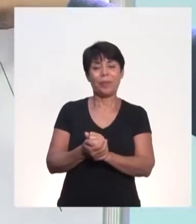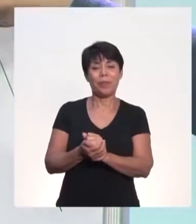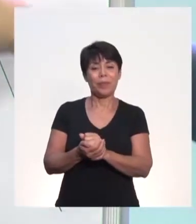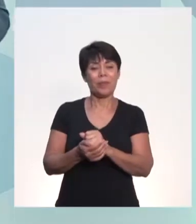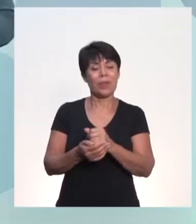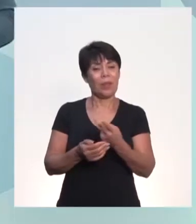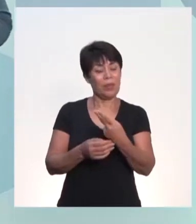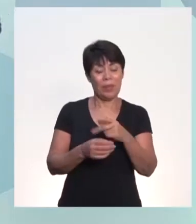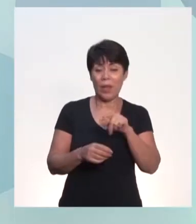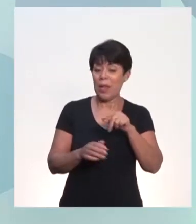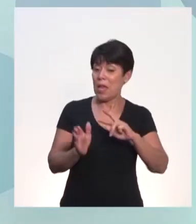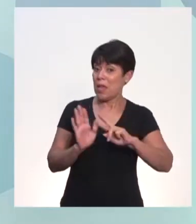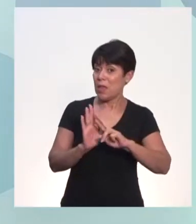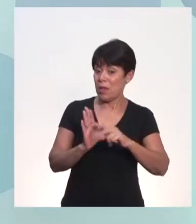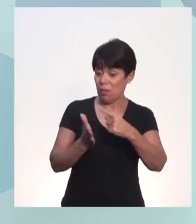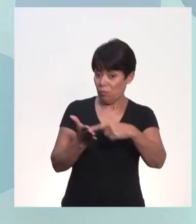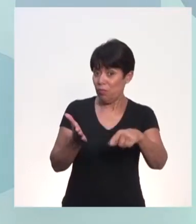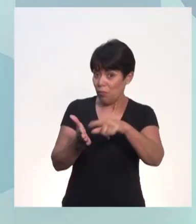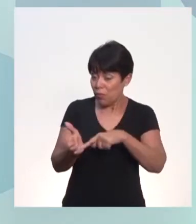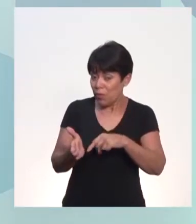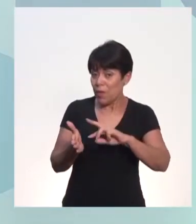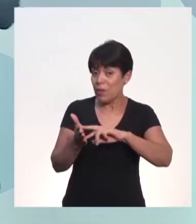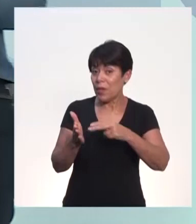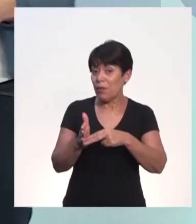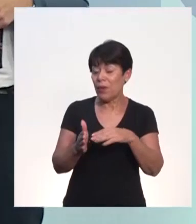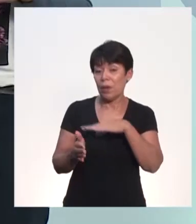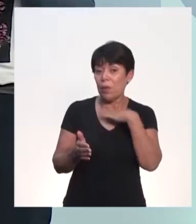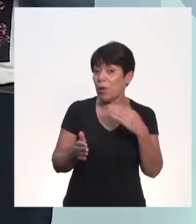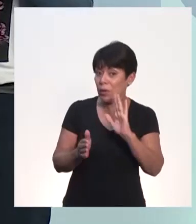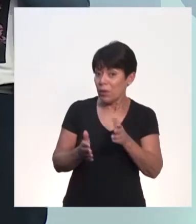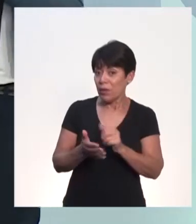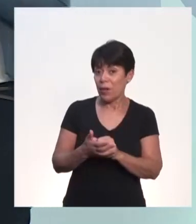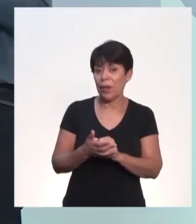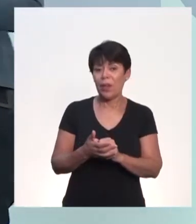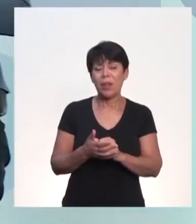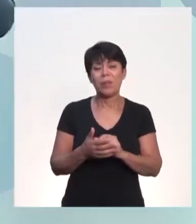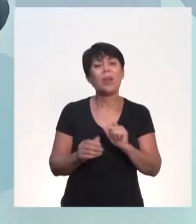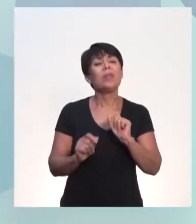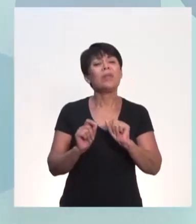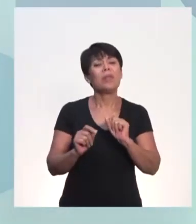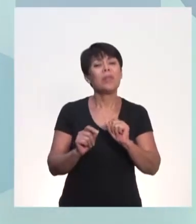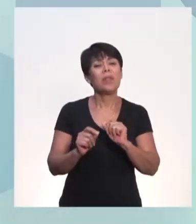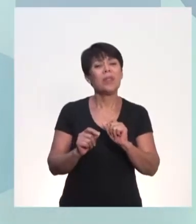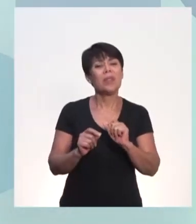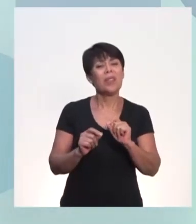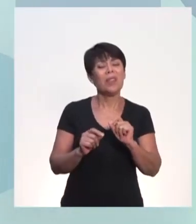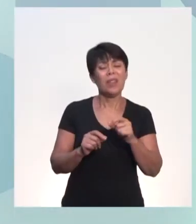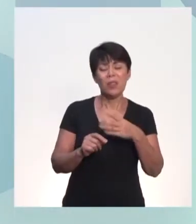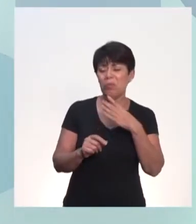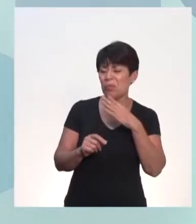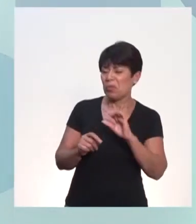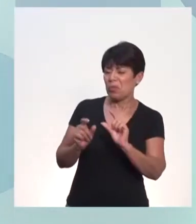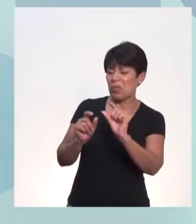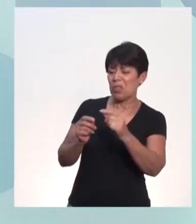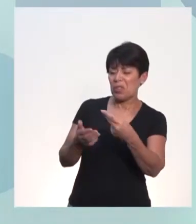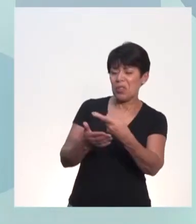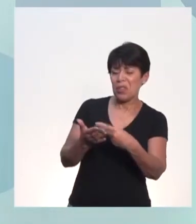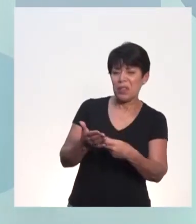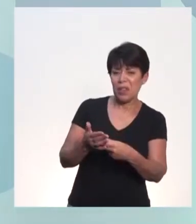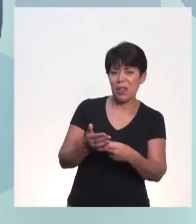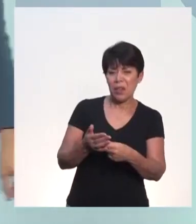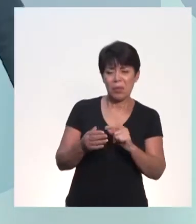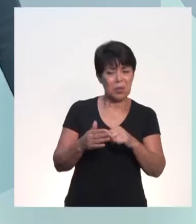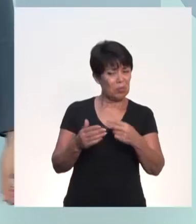Lembra que ele está morto. Ele vai, opa, o que é isso aqui? Que ser estranho é esse que eu não reconheço? Isso daqui não é da minha